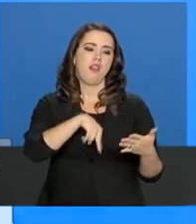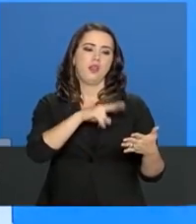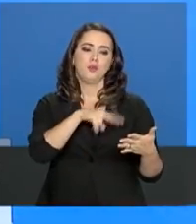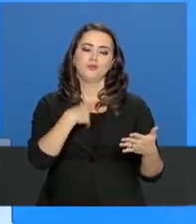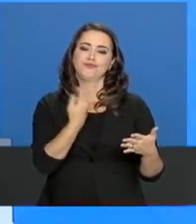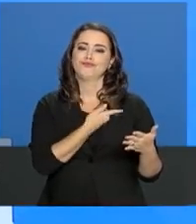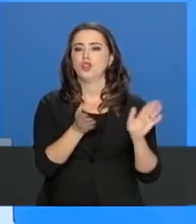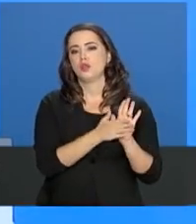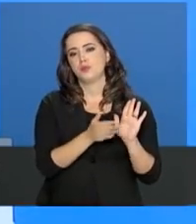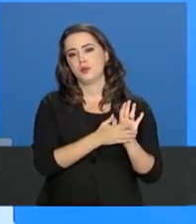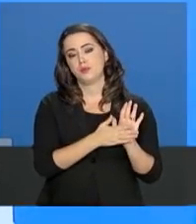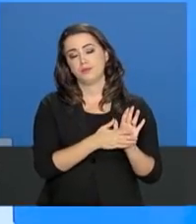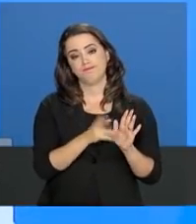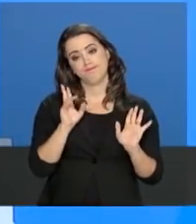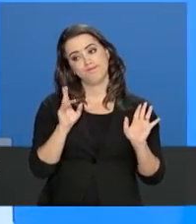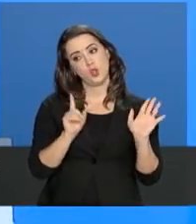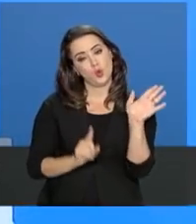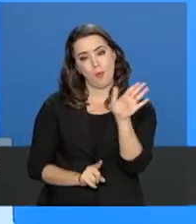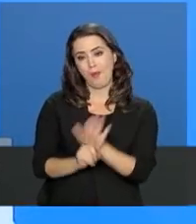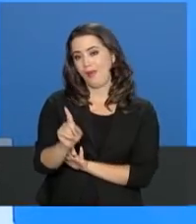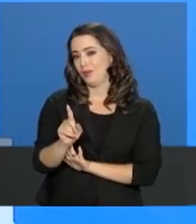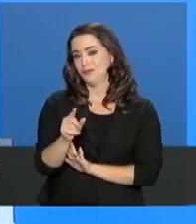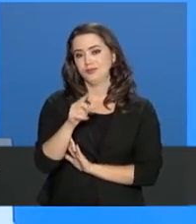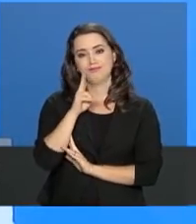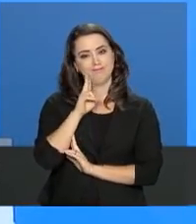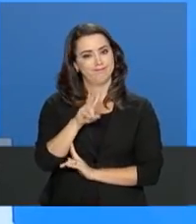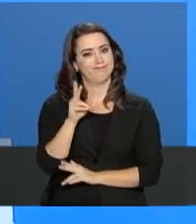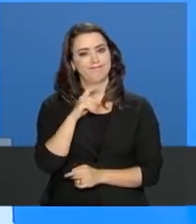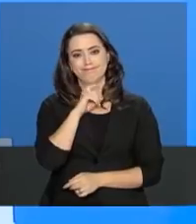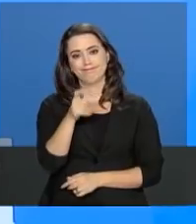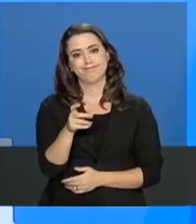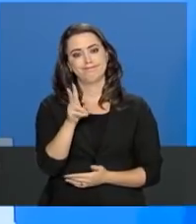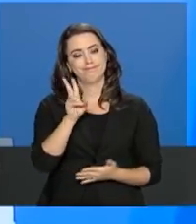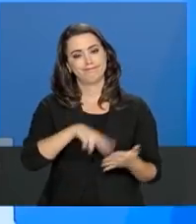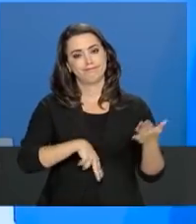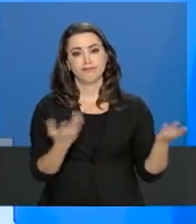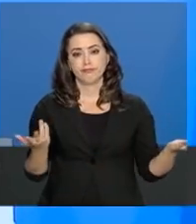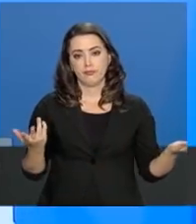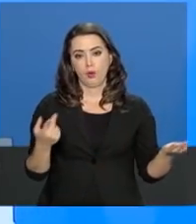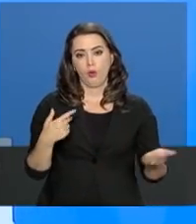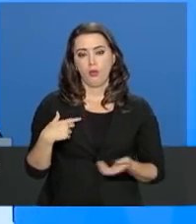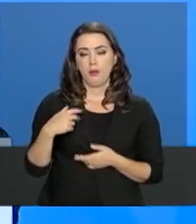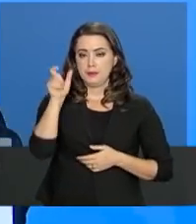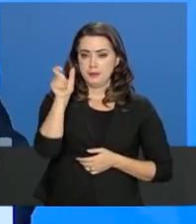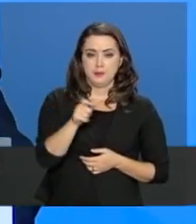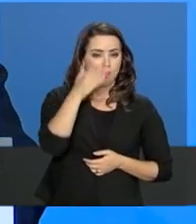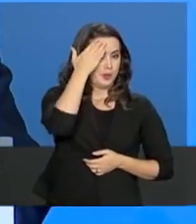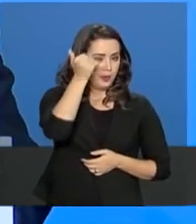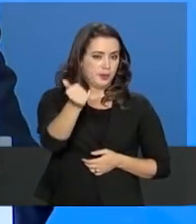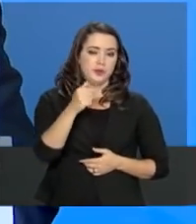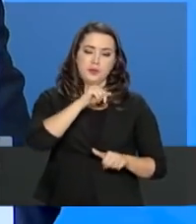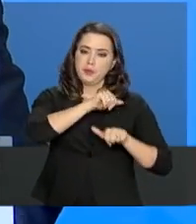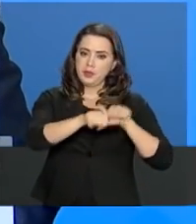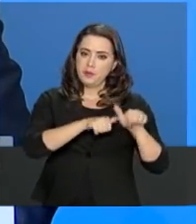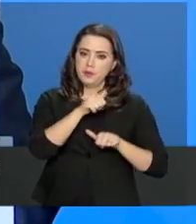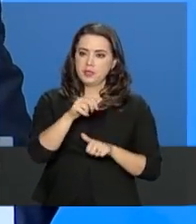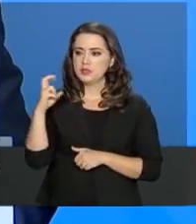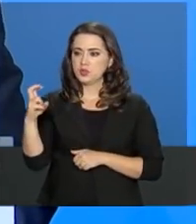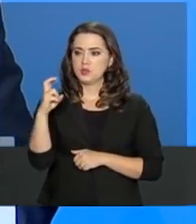nós propusemos quando eu coleciono eu vejo que ninguém leu por exemplo poucos sabem que na verdade a mudança de